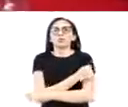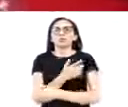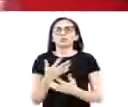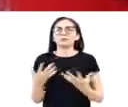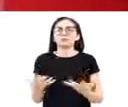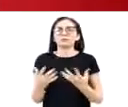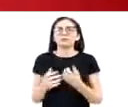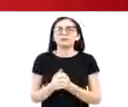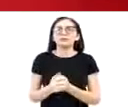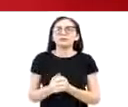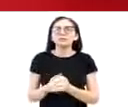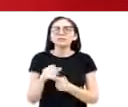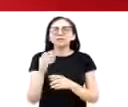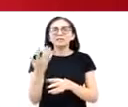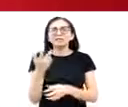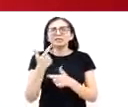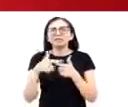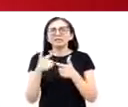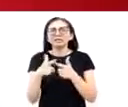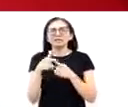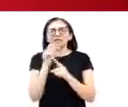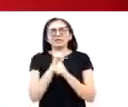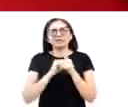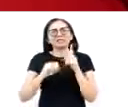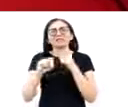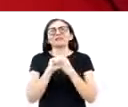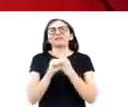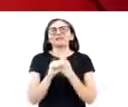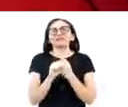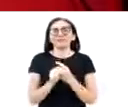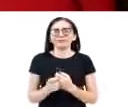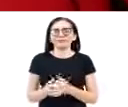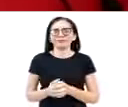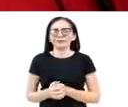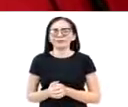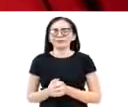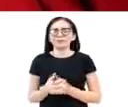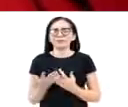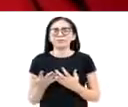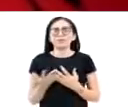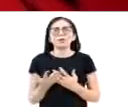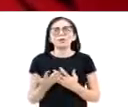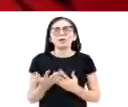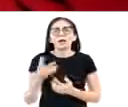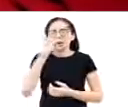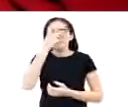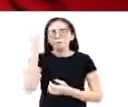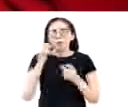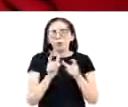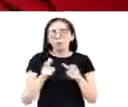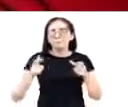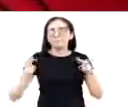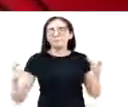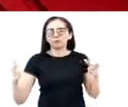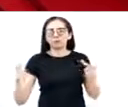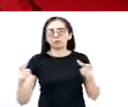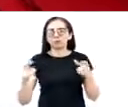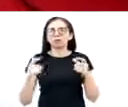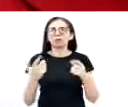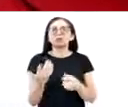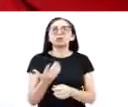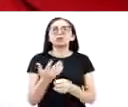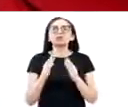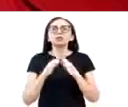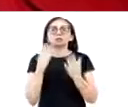de uma vulnerabilidade social muito grande. Todos nós sabemos que o público, a maioria do público-alvo